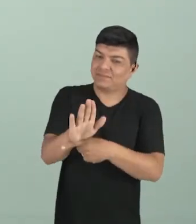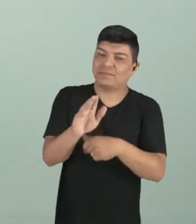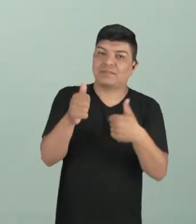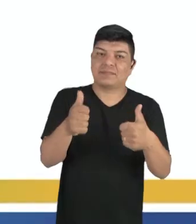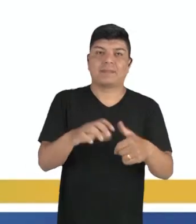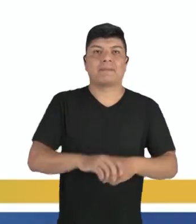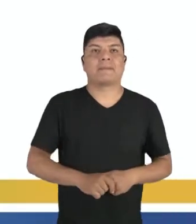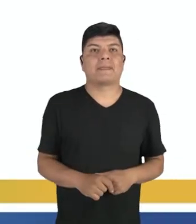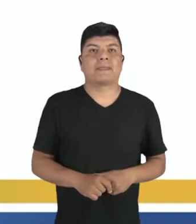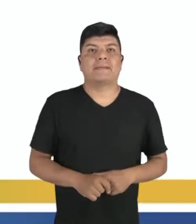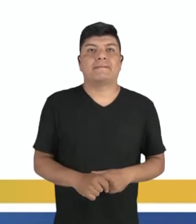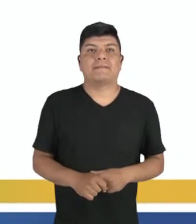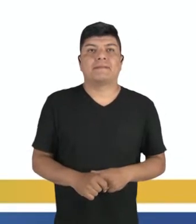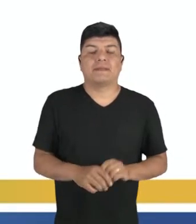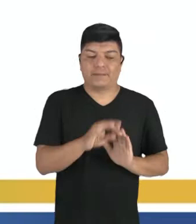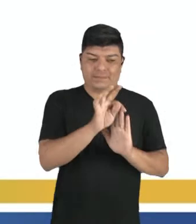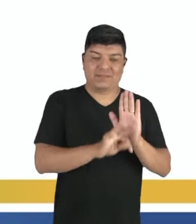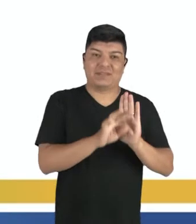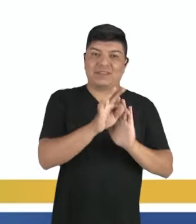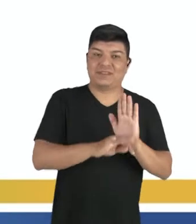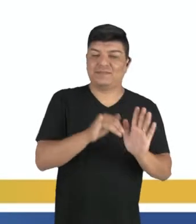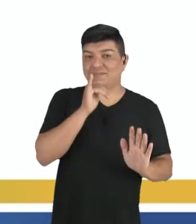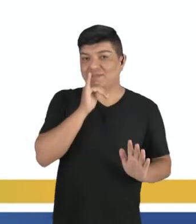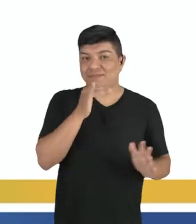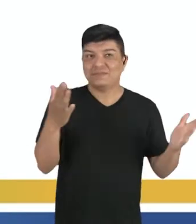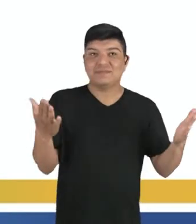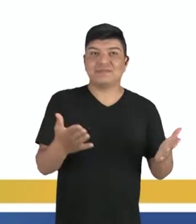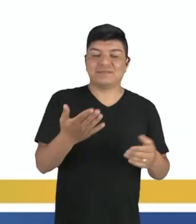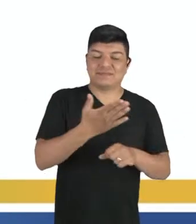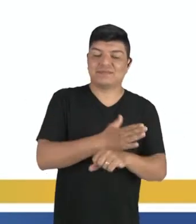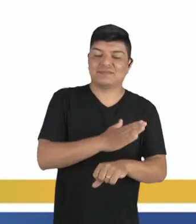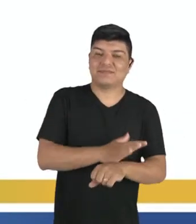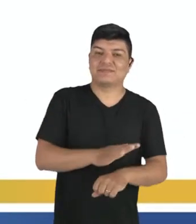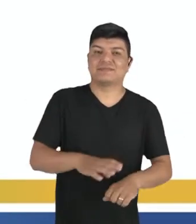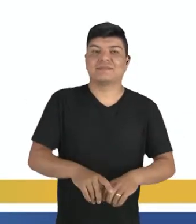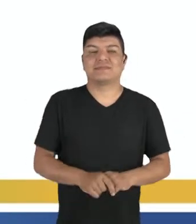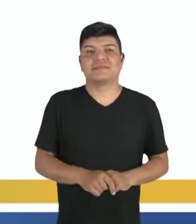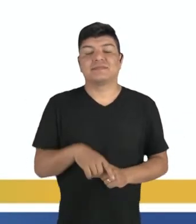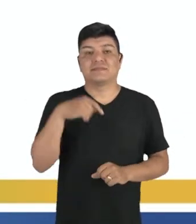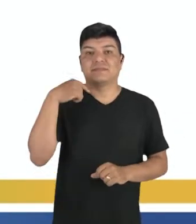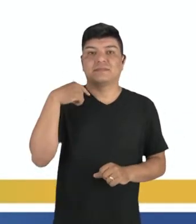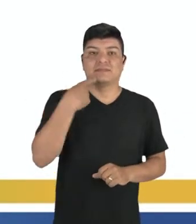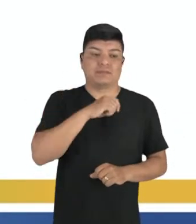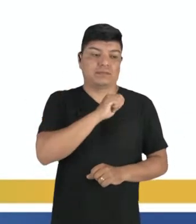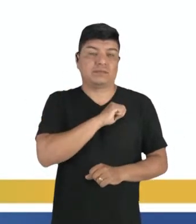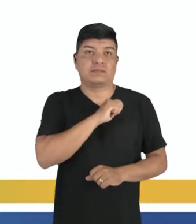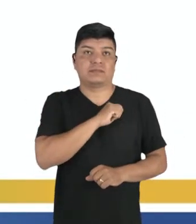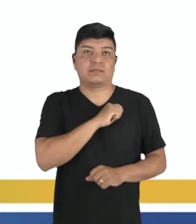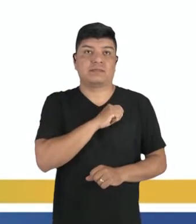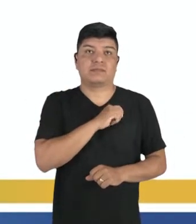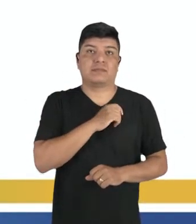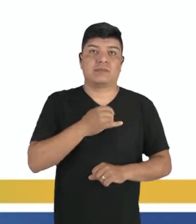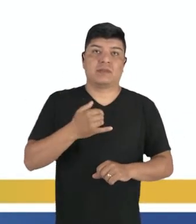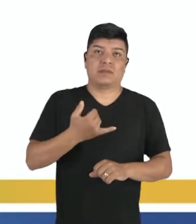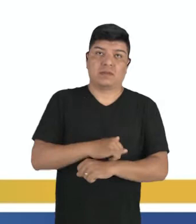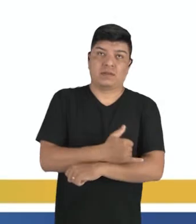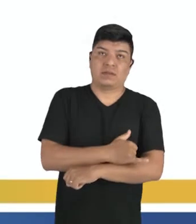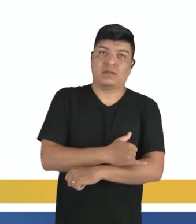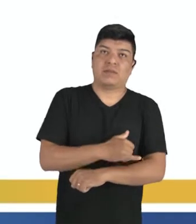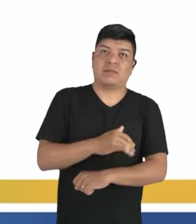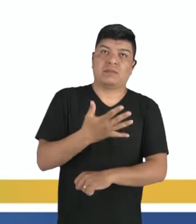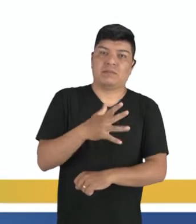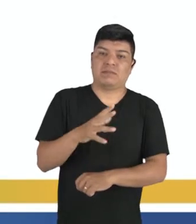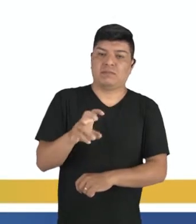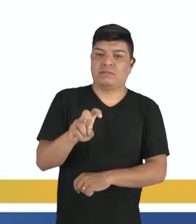tá? Vamos ver aqui um textinho, tá? Um exemplozinho aqui prático. Los españoles engordaron na média de 5,7 quilos